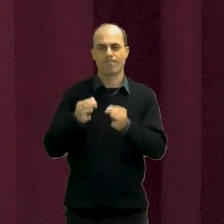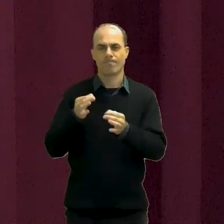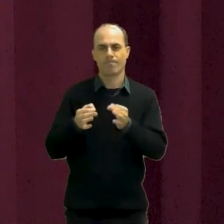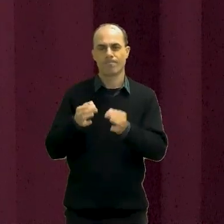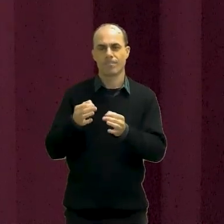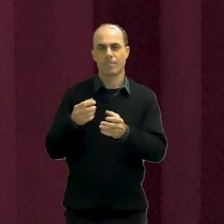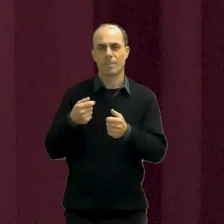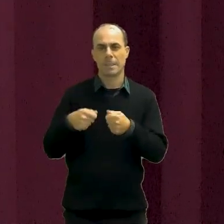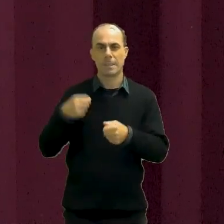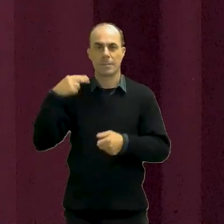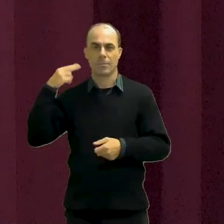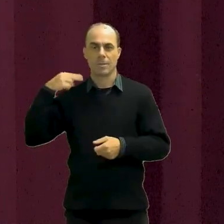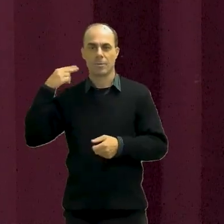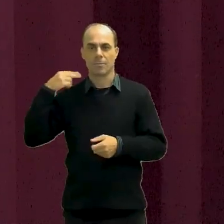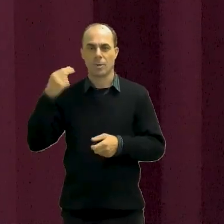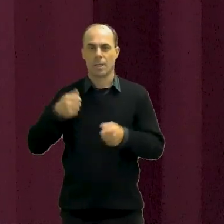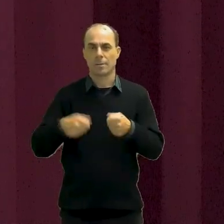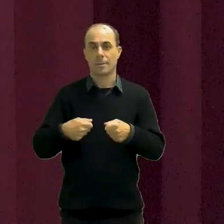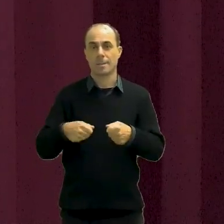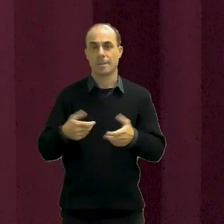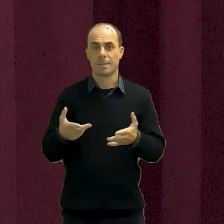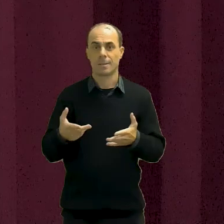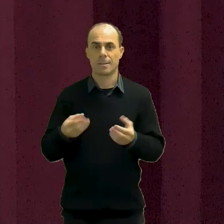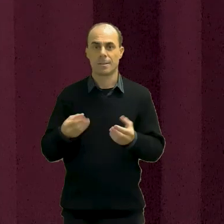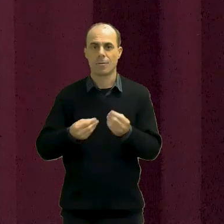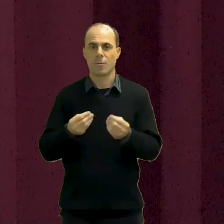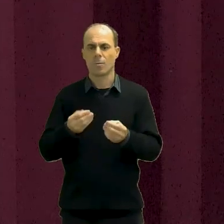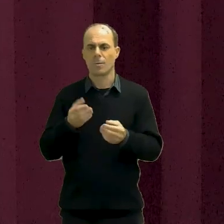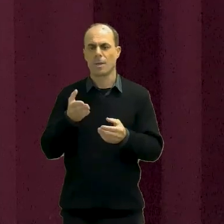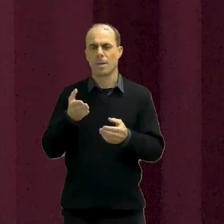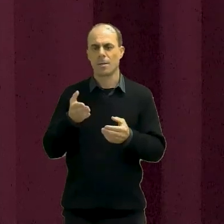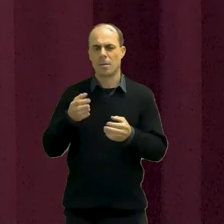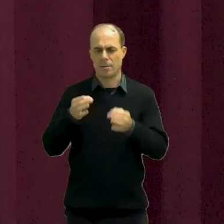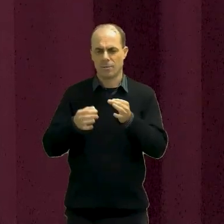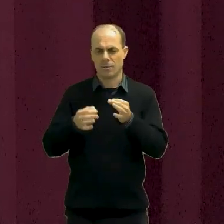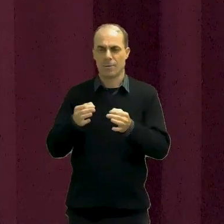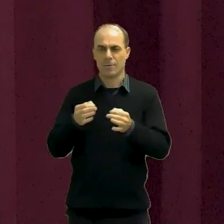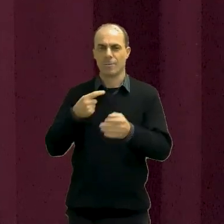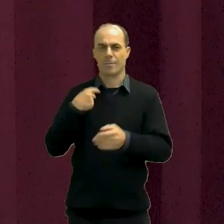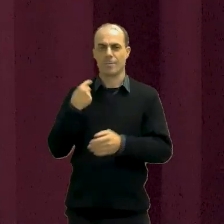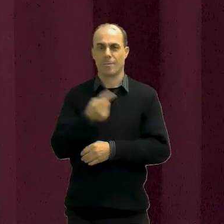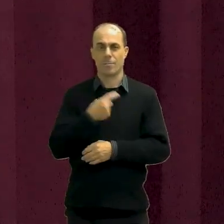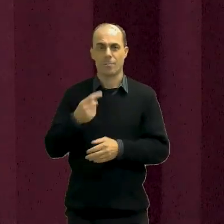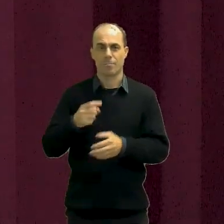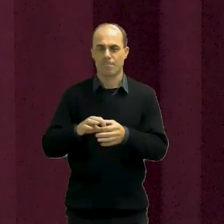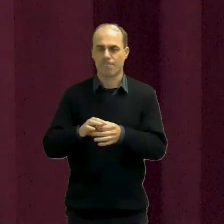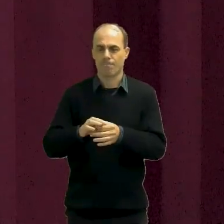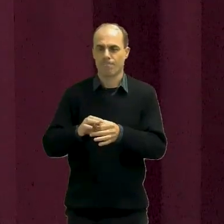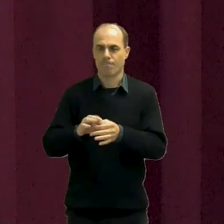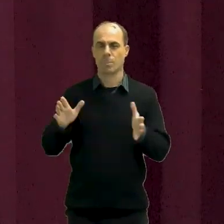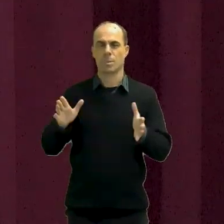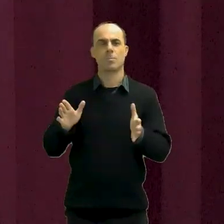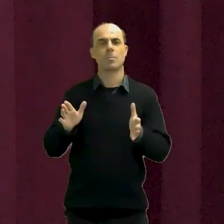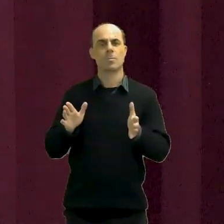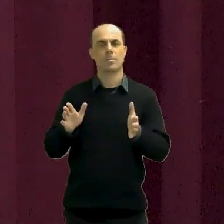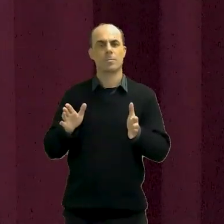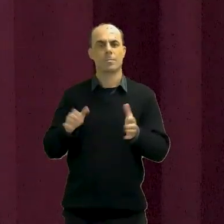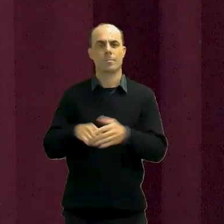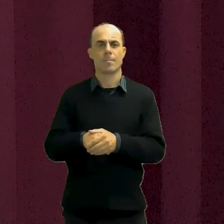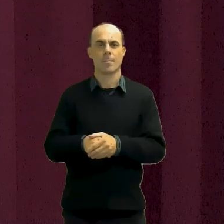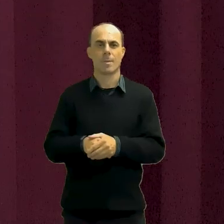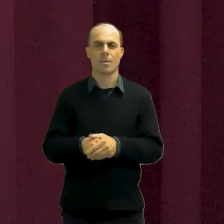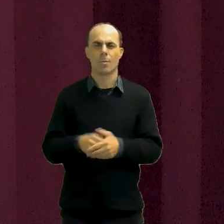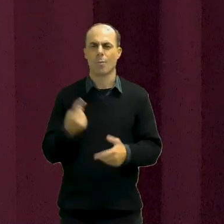advogado buscar um promotor enfim às vezes é a única a única uma única vez na vida dela que ela vai